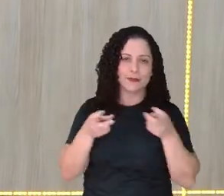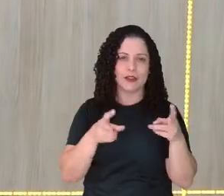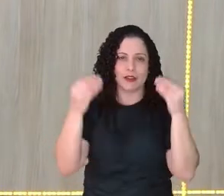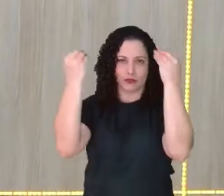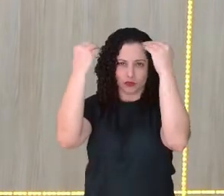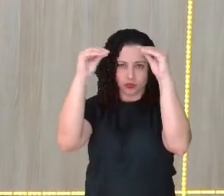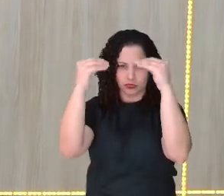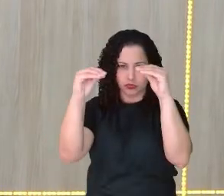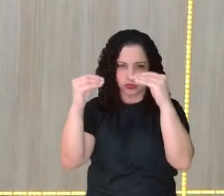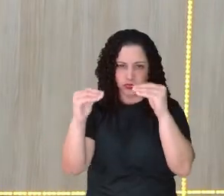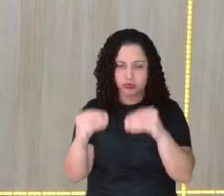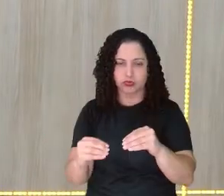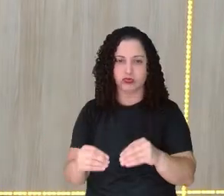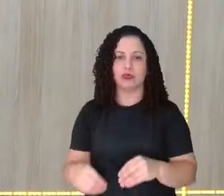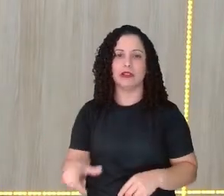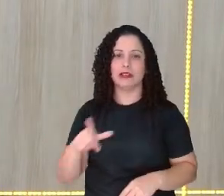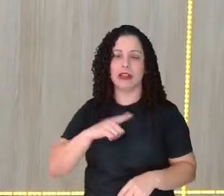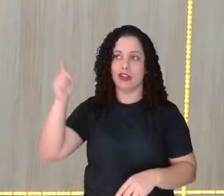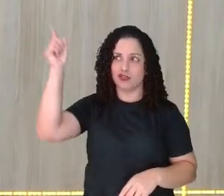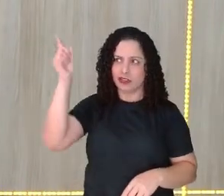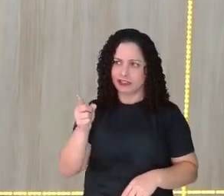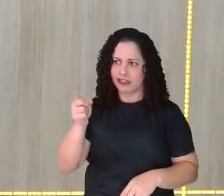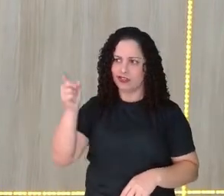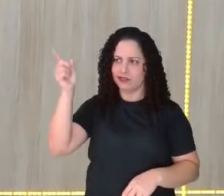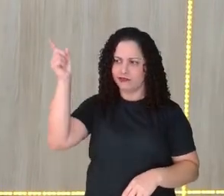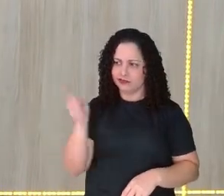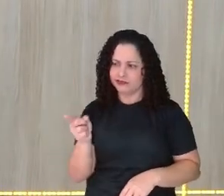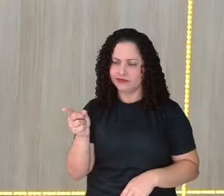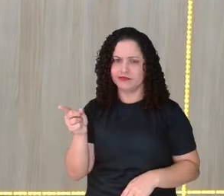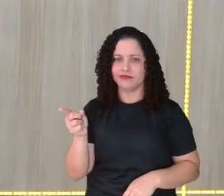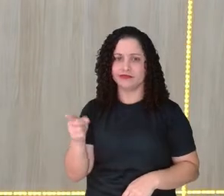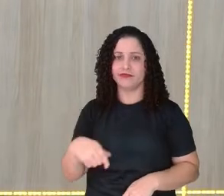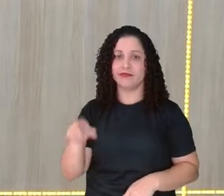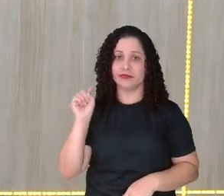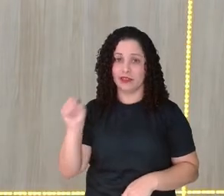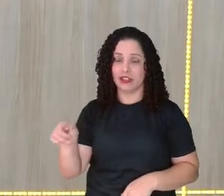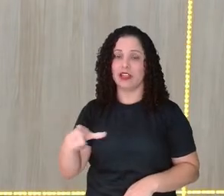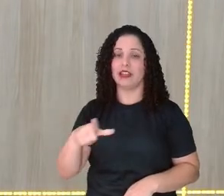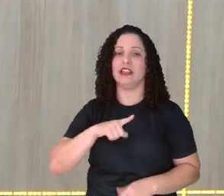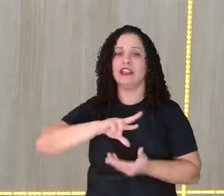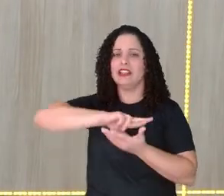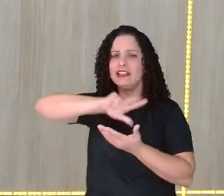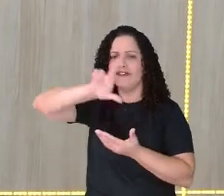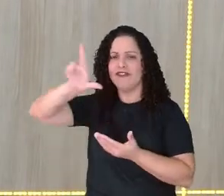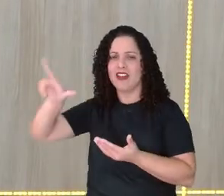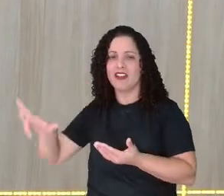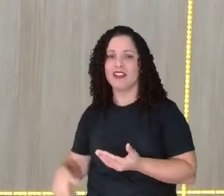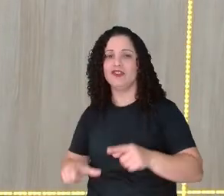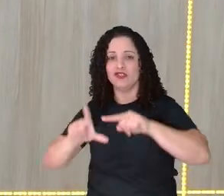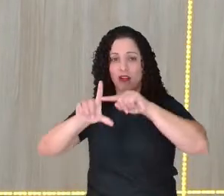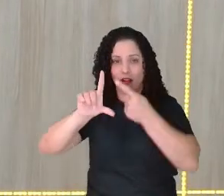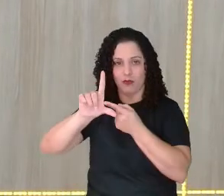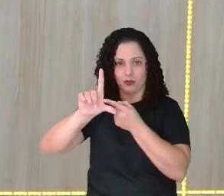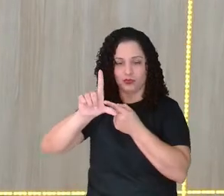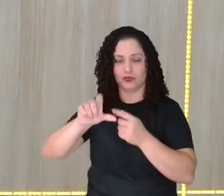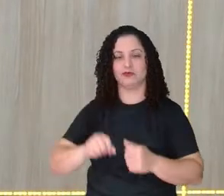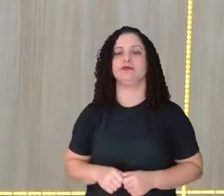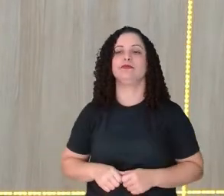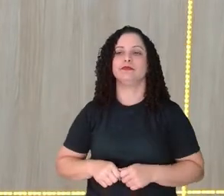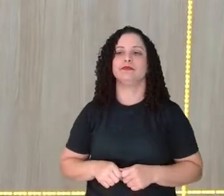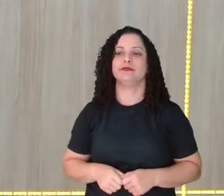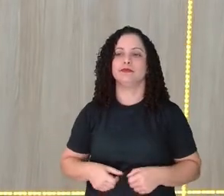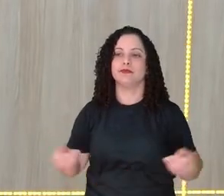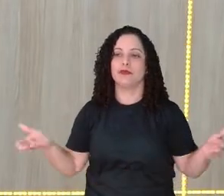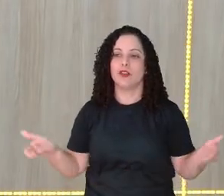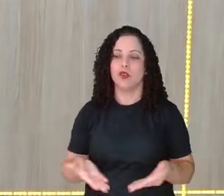aí essas linhas poligonais, a gente tem aí a formação de vários ângulos, certo? E a gente vai ver